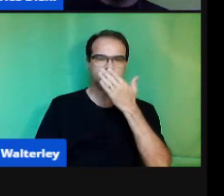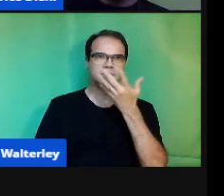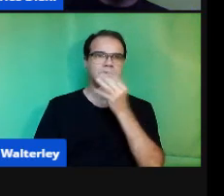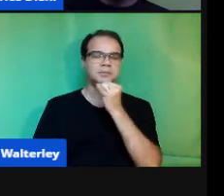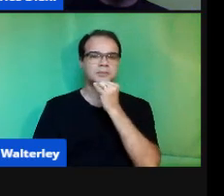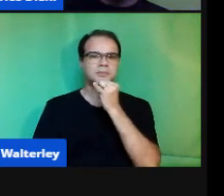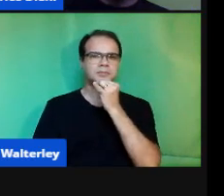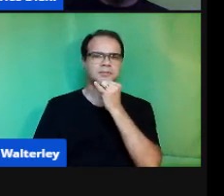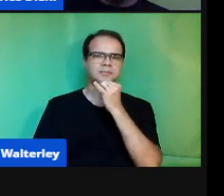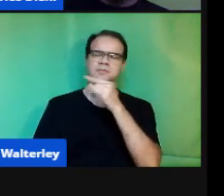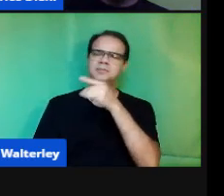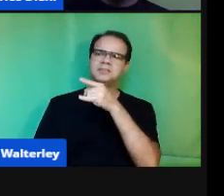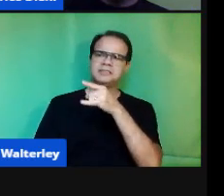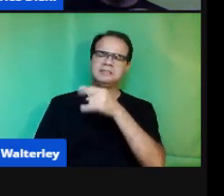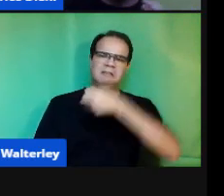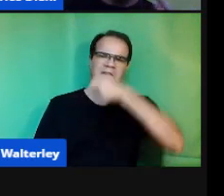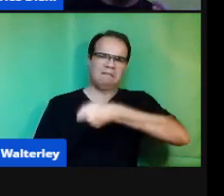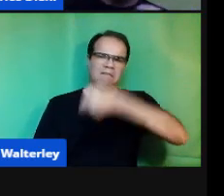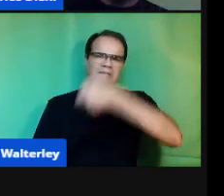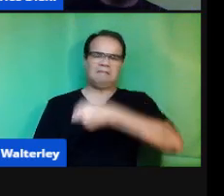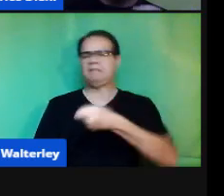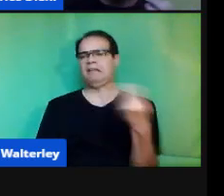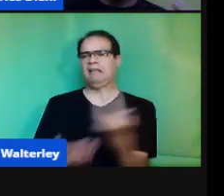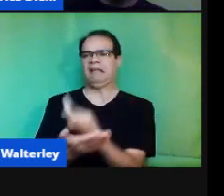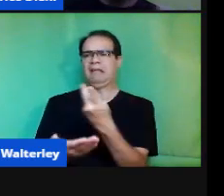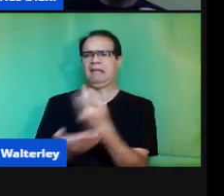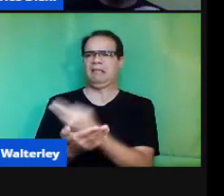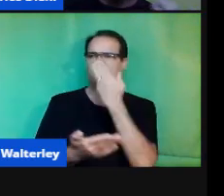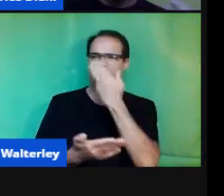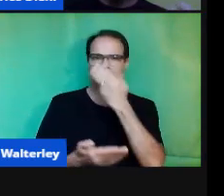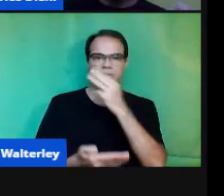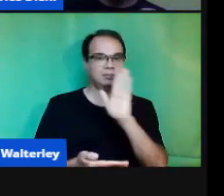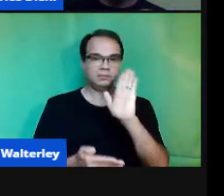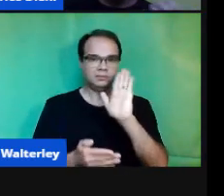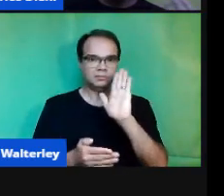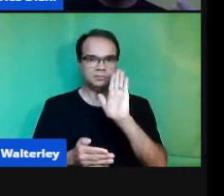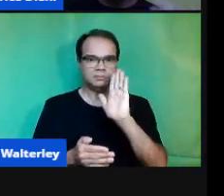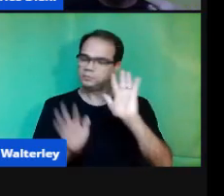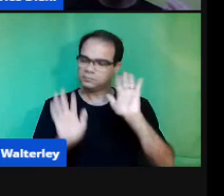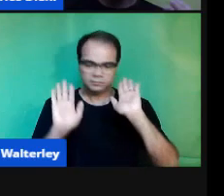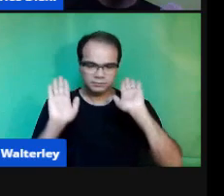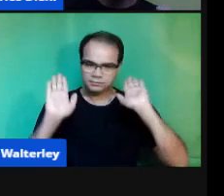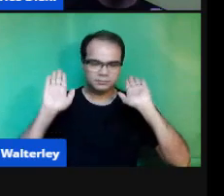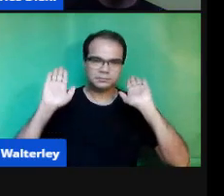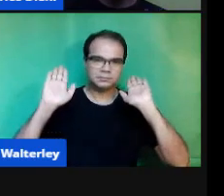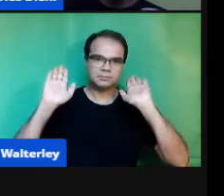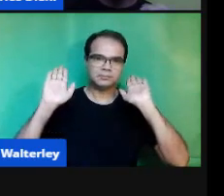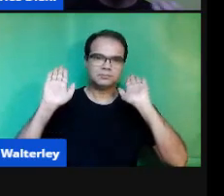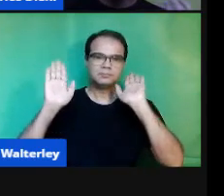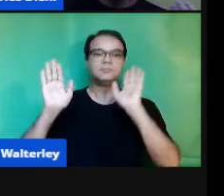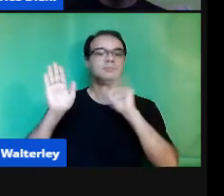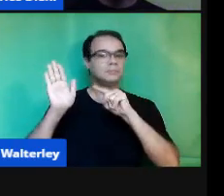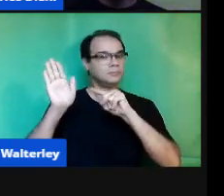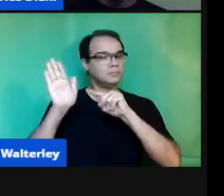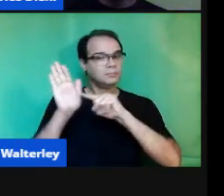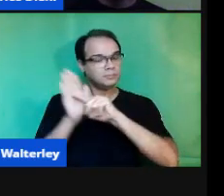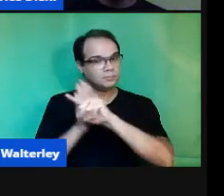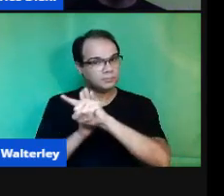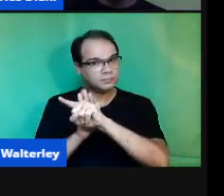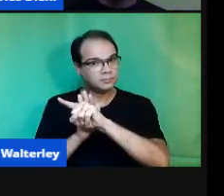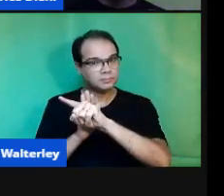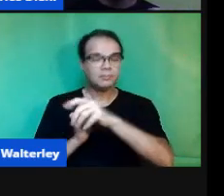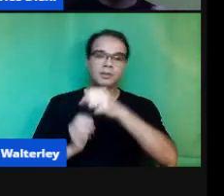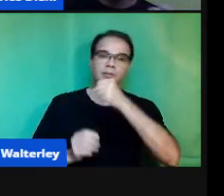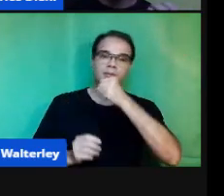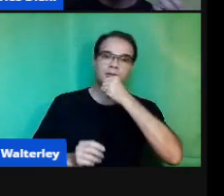juízo de valor. Ele busca julgamento moral ou alguma coisa. Ele simplesmente vai